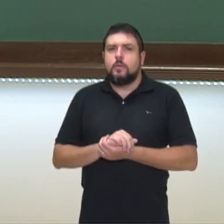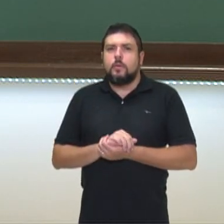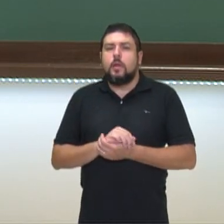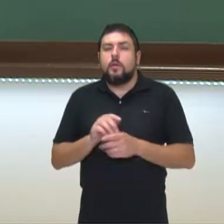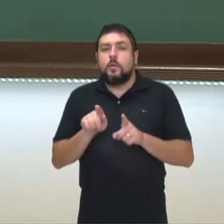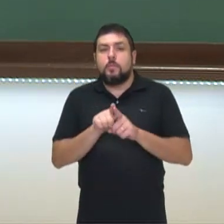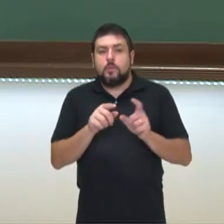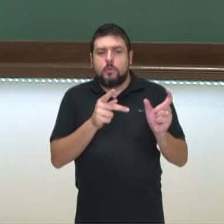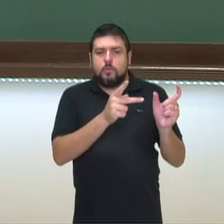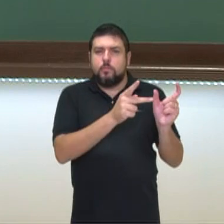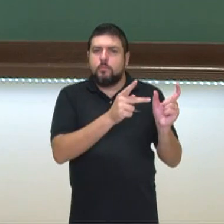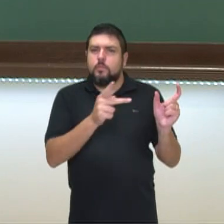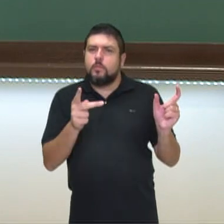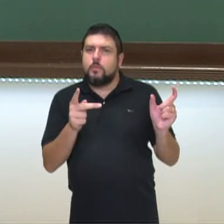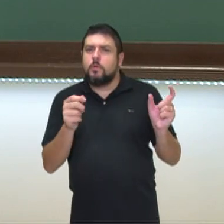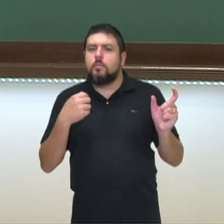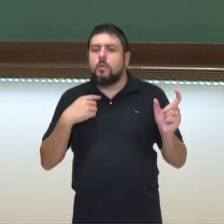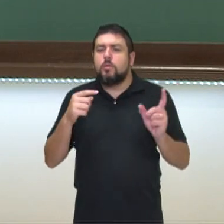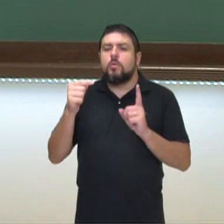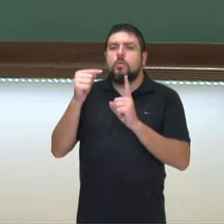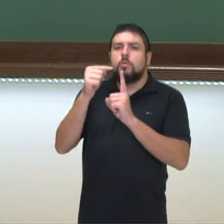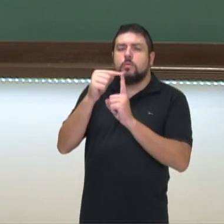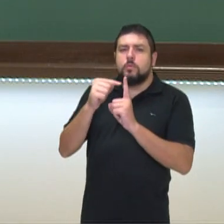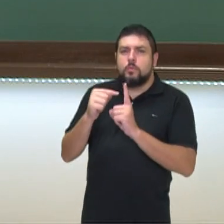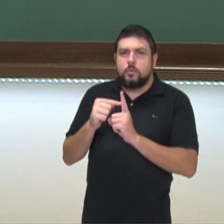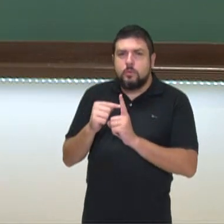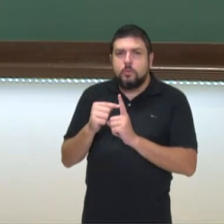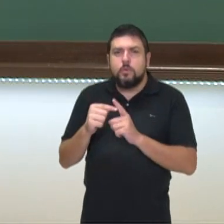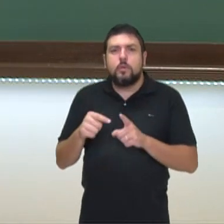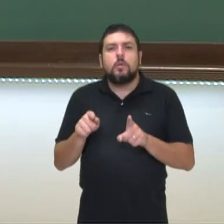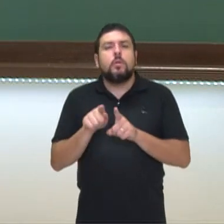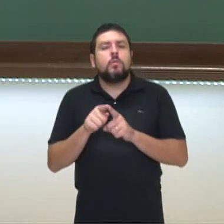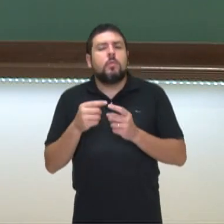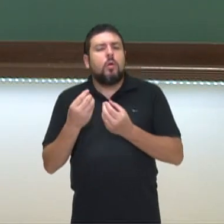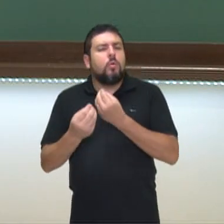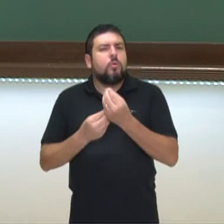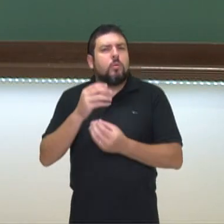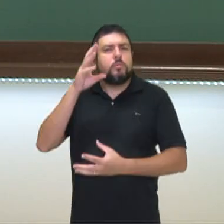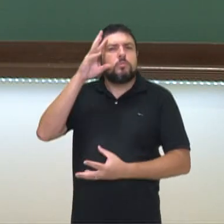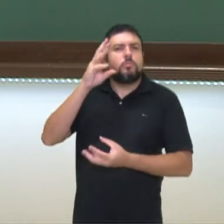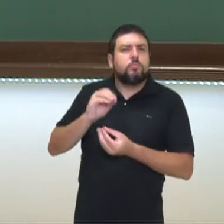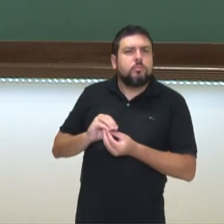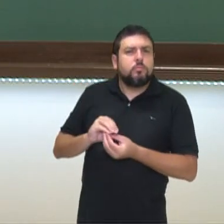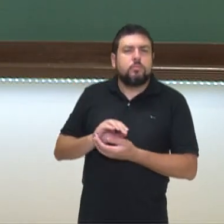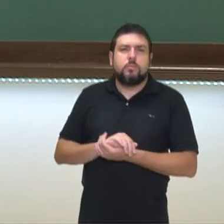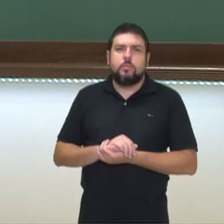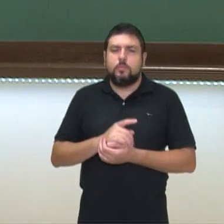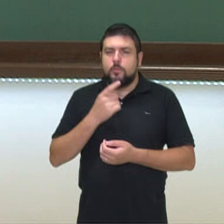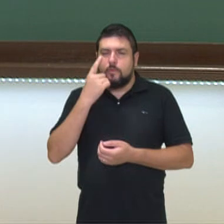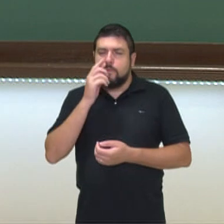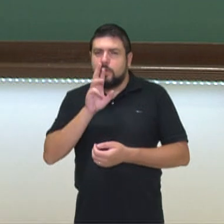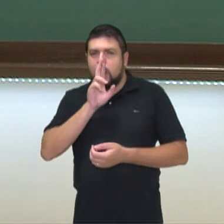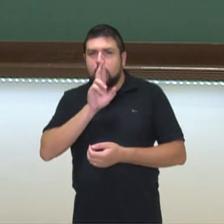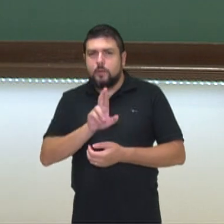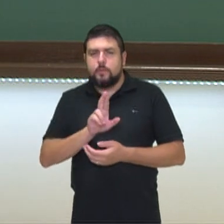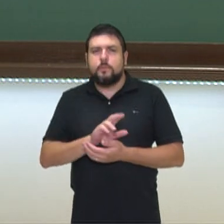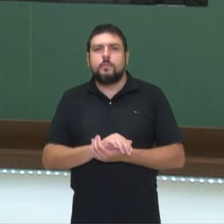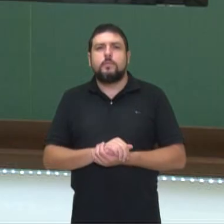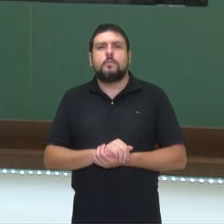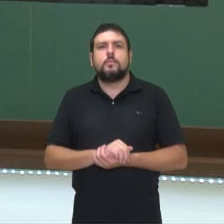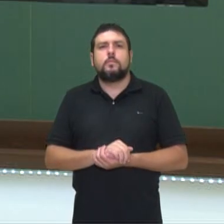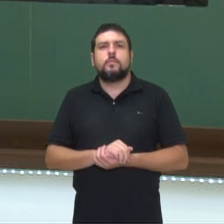classificá-lo e também explicar como você encontrou essa classificação? Vejamos a resposta.